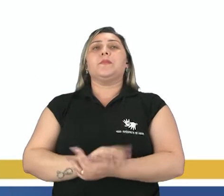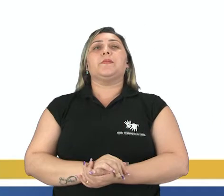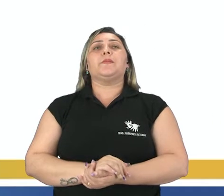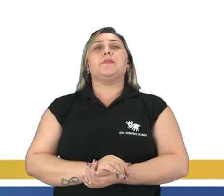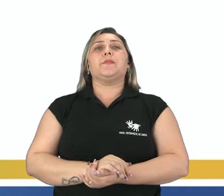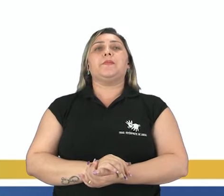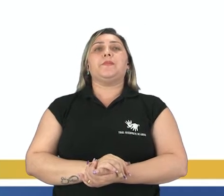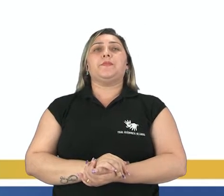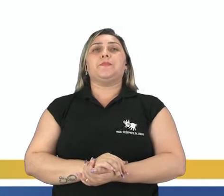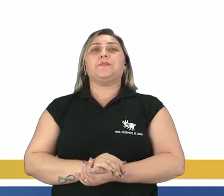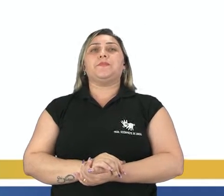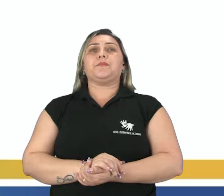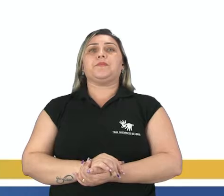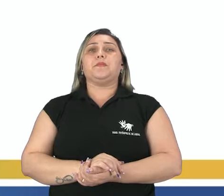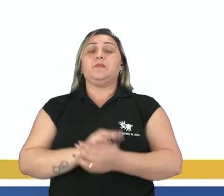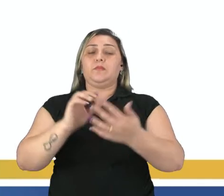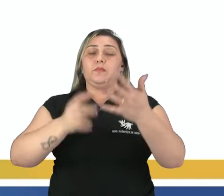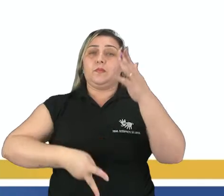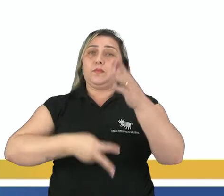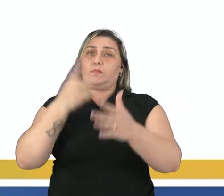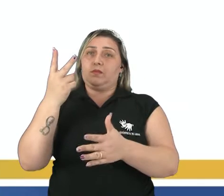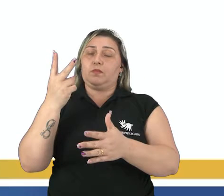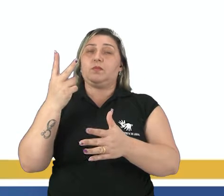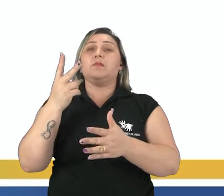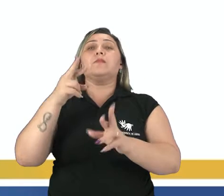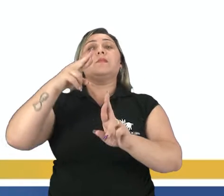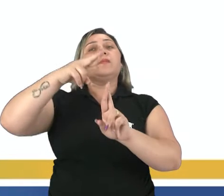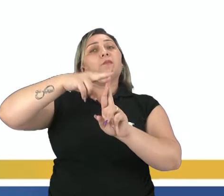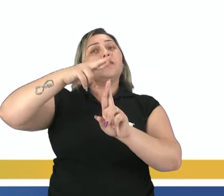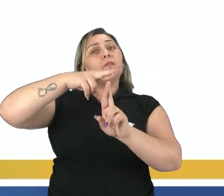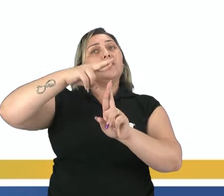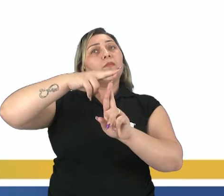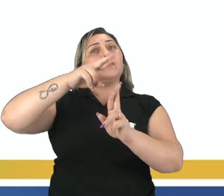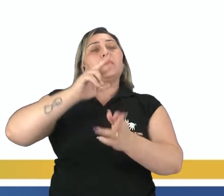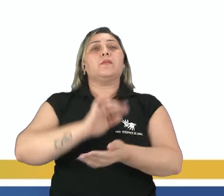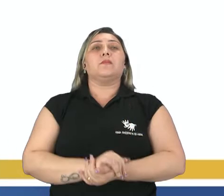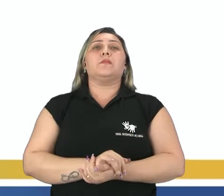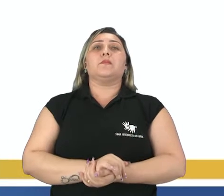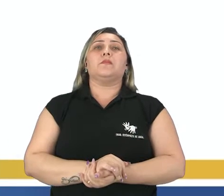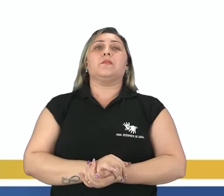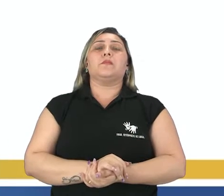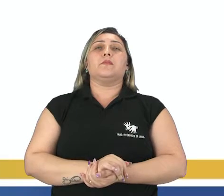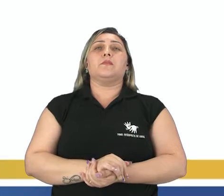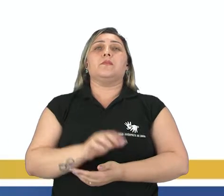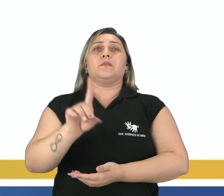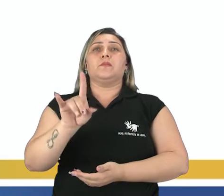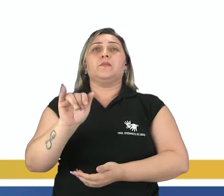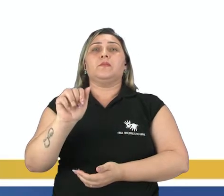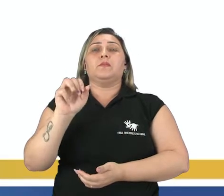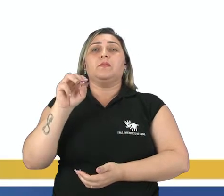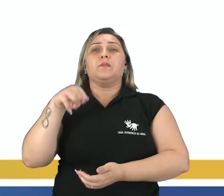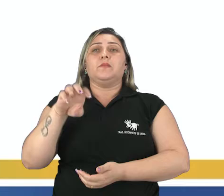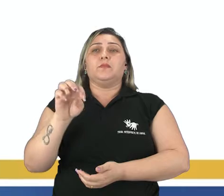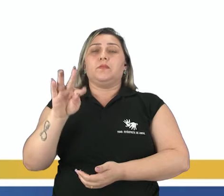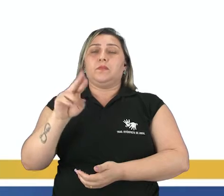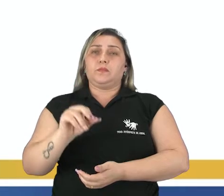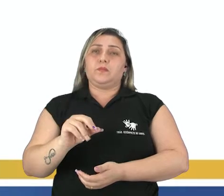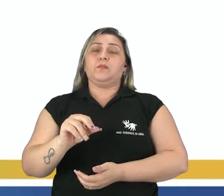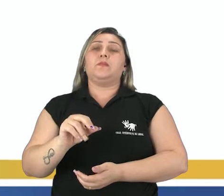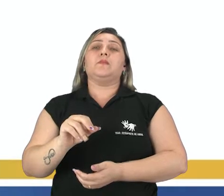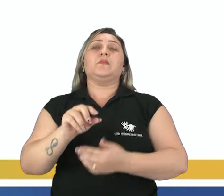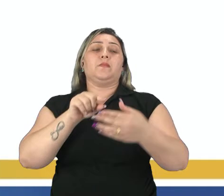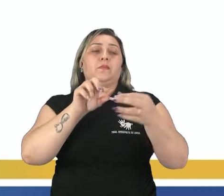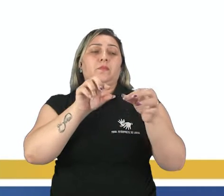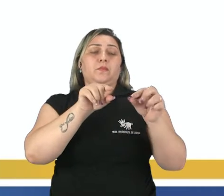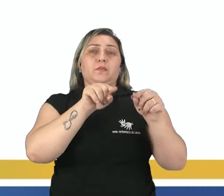a mensuração 2 vezes o raio, ou seja, o diâmetro, pelo conceito, ele é dado entre o